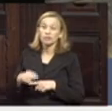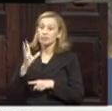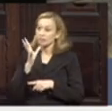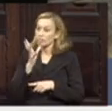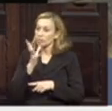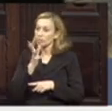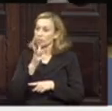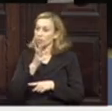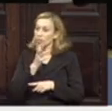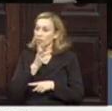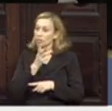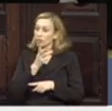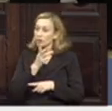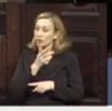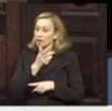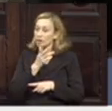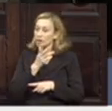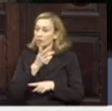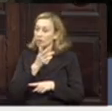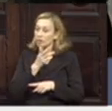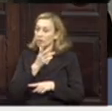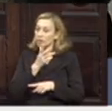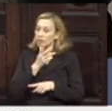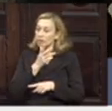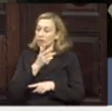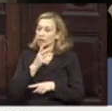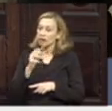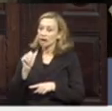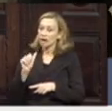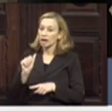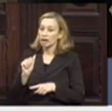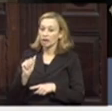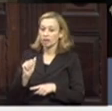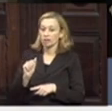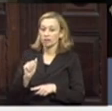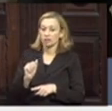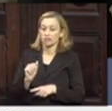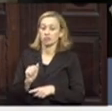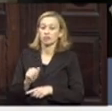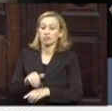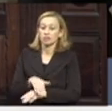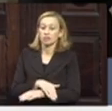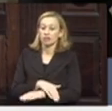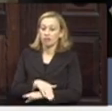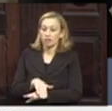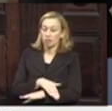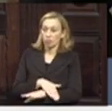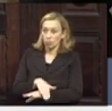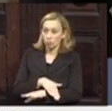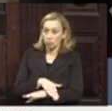O Freixo, que é de Niterói, conhece. E é uma experiência,